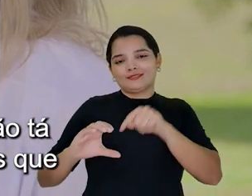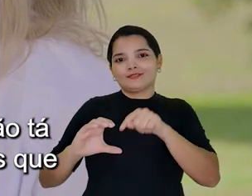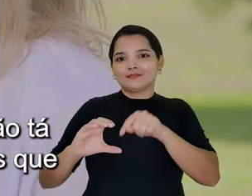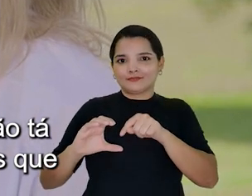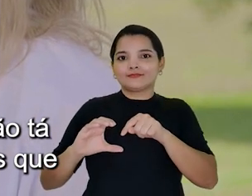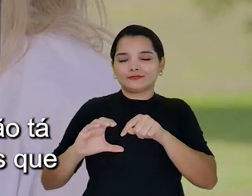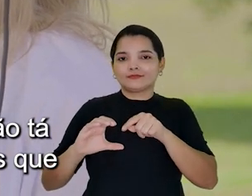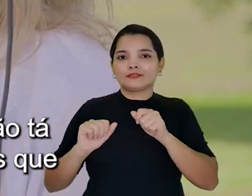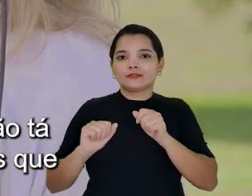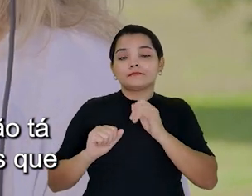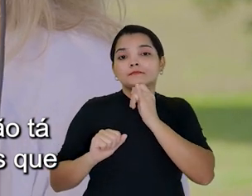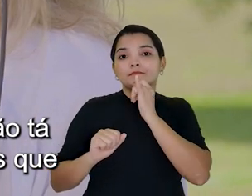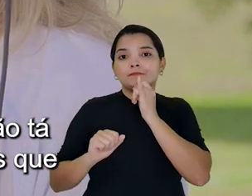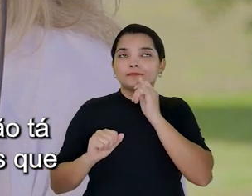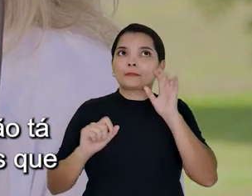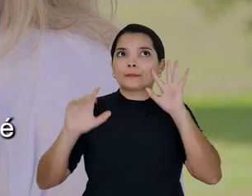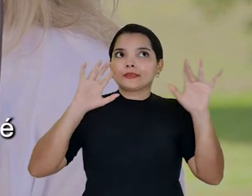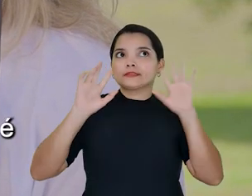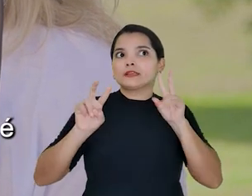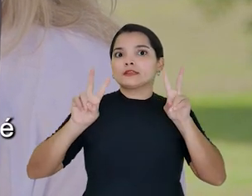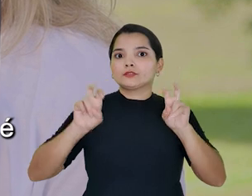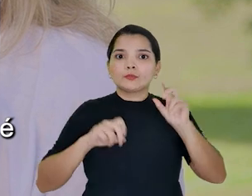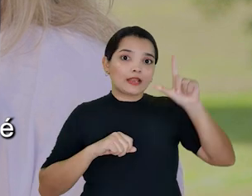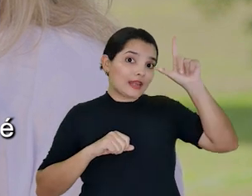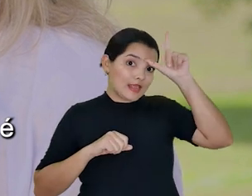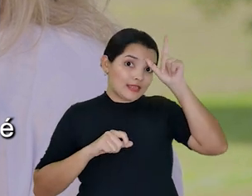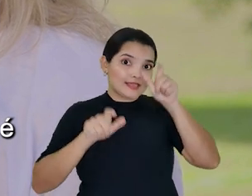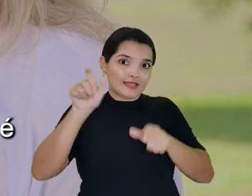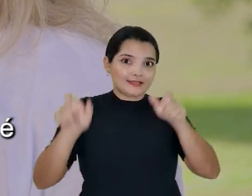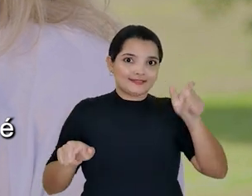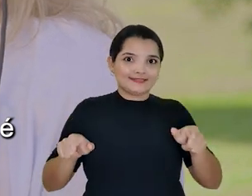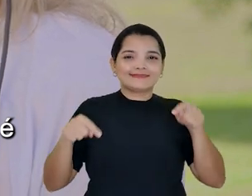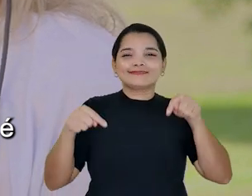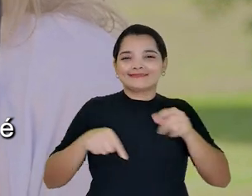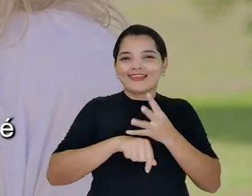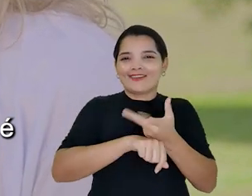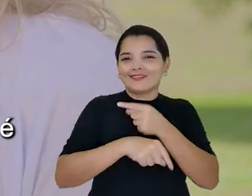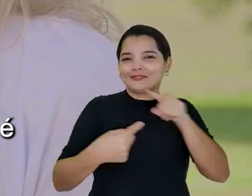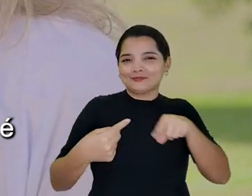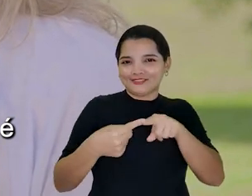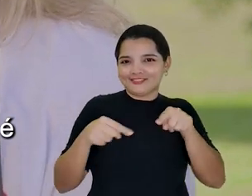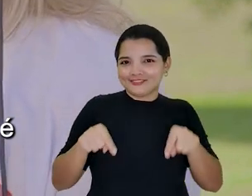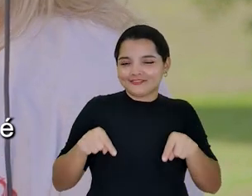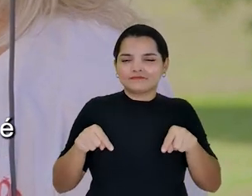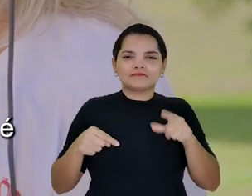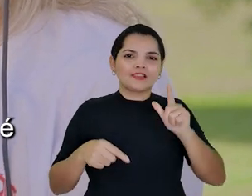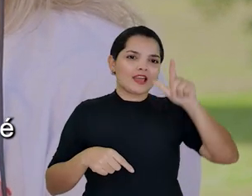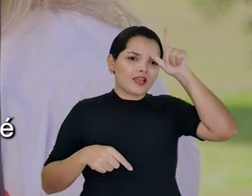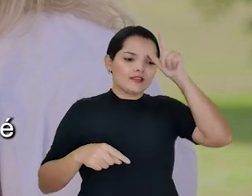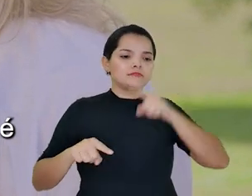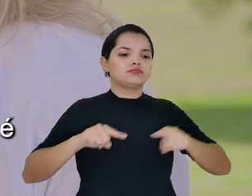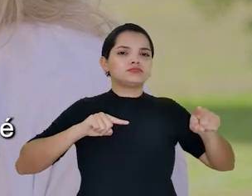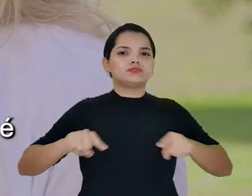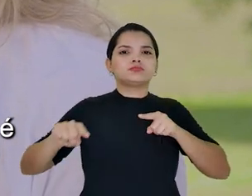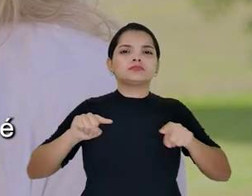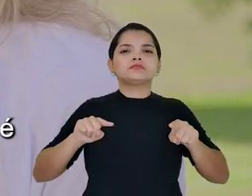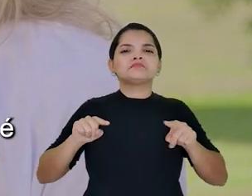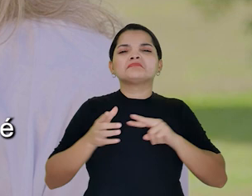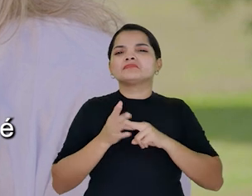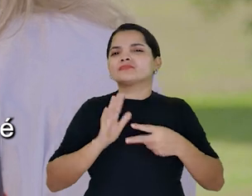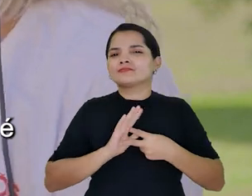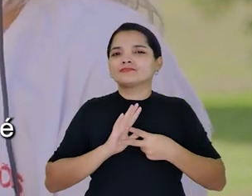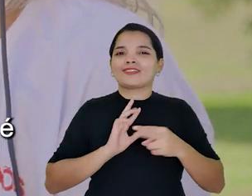dele se a gente pensar em lideranças que é o nosso público do evento de hoje que que é liderar liderar é relacionar